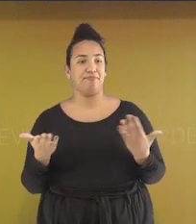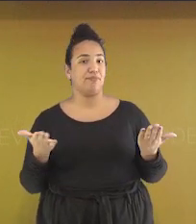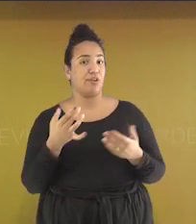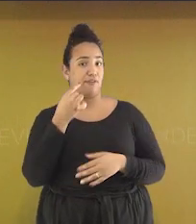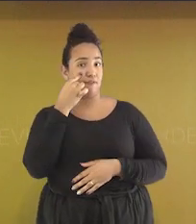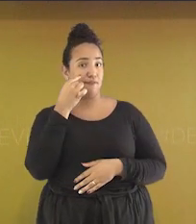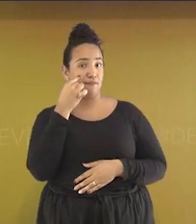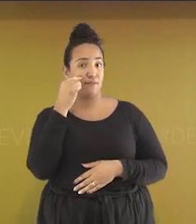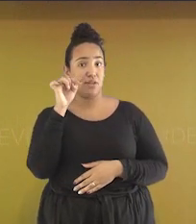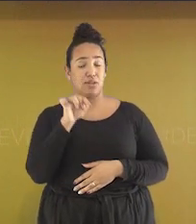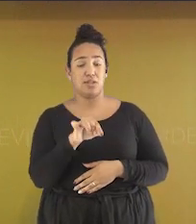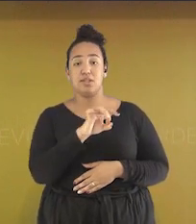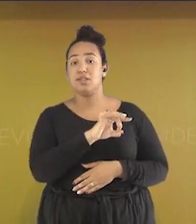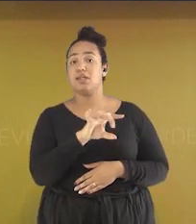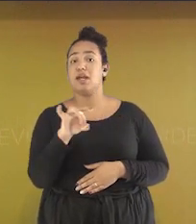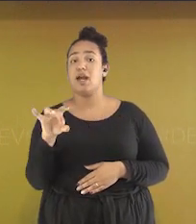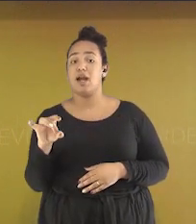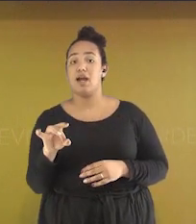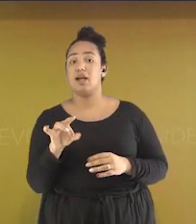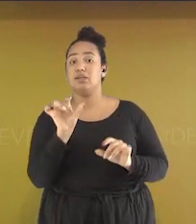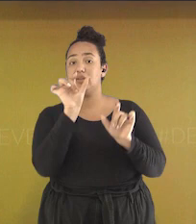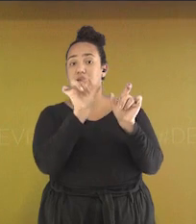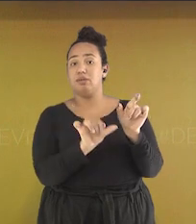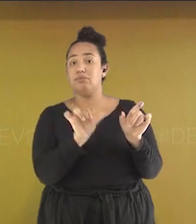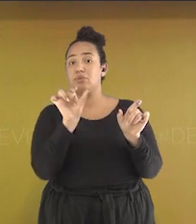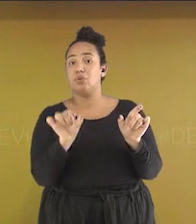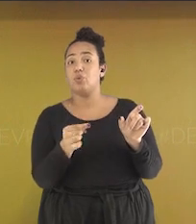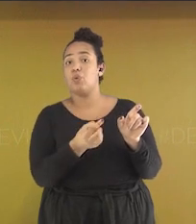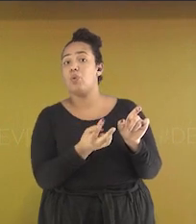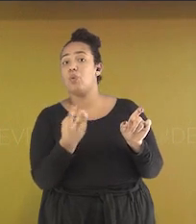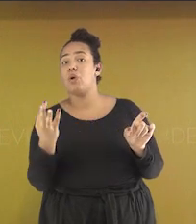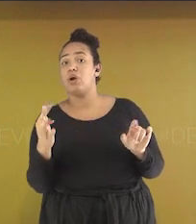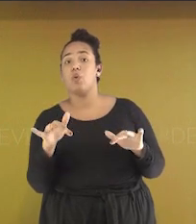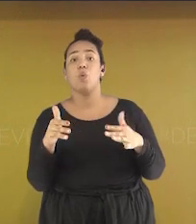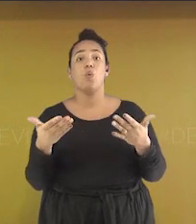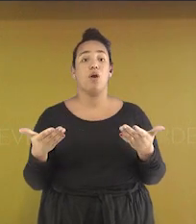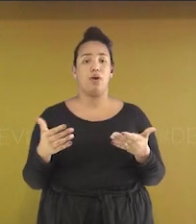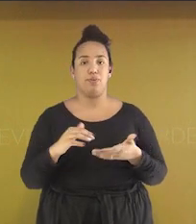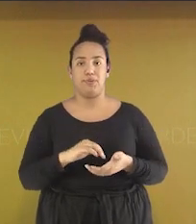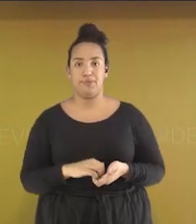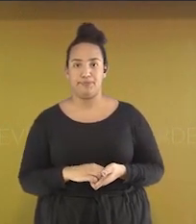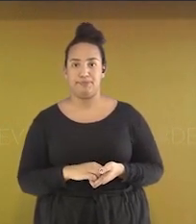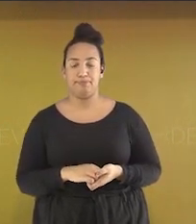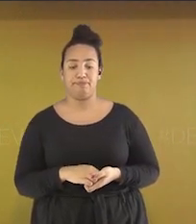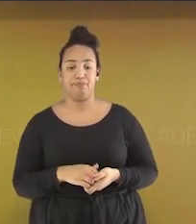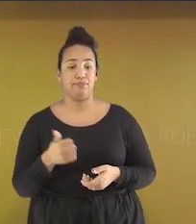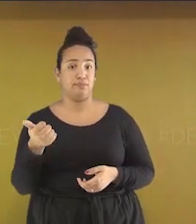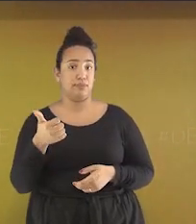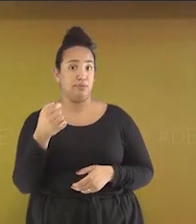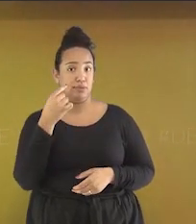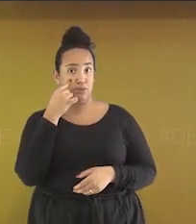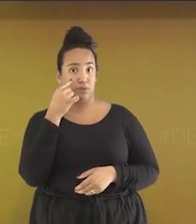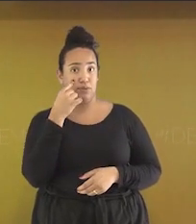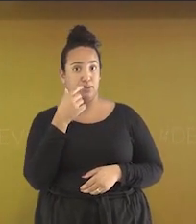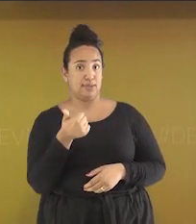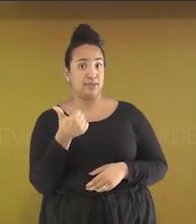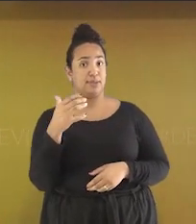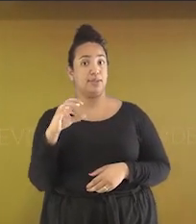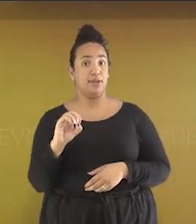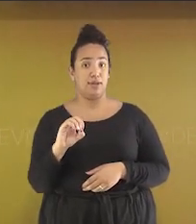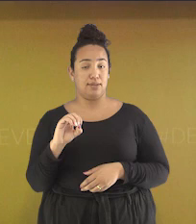nós vamos olhar a quantidade de quadradinhos em cada lanche. No primeiro, nós temos